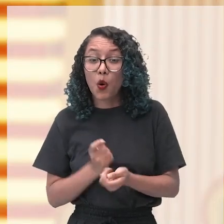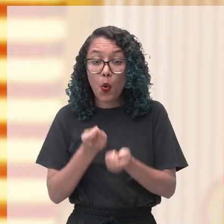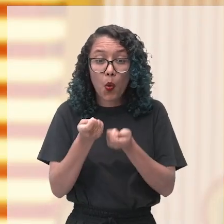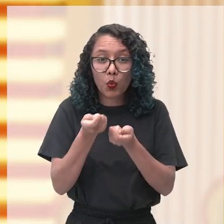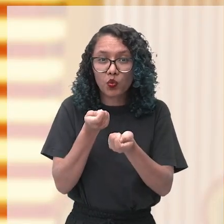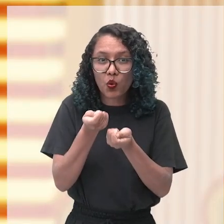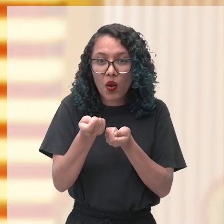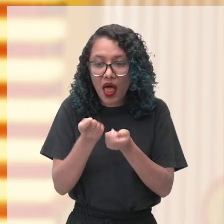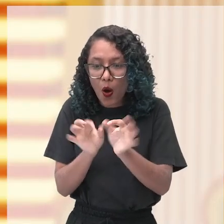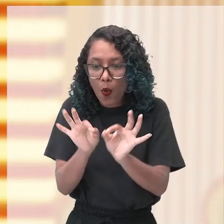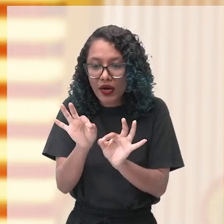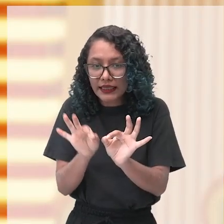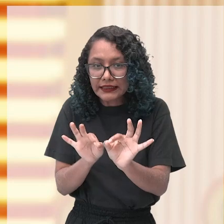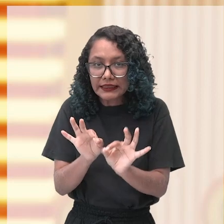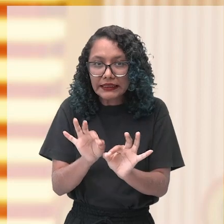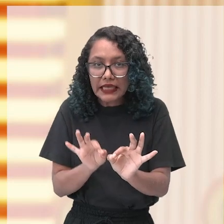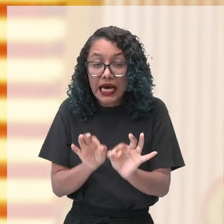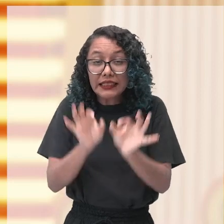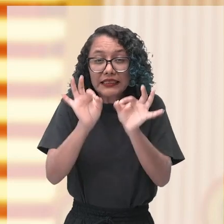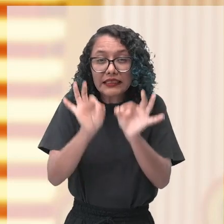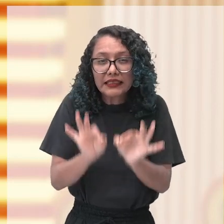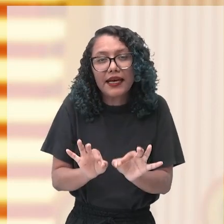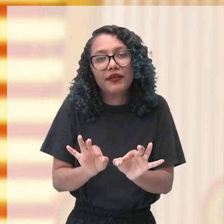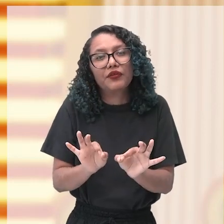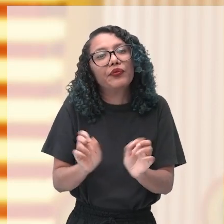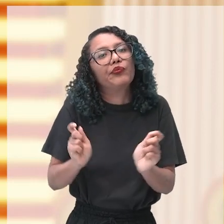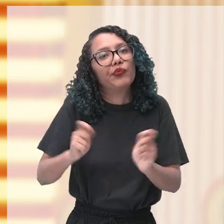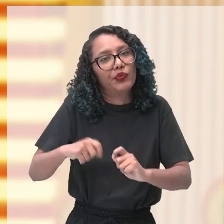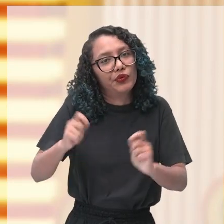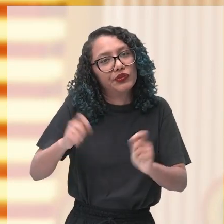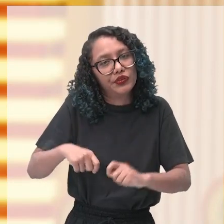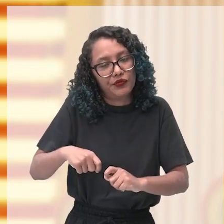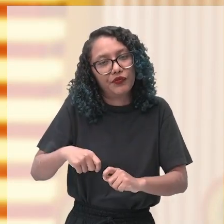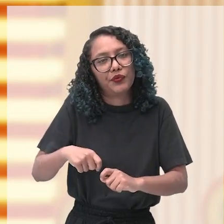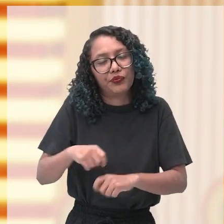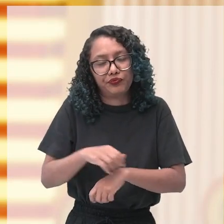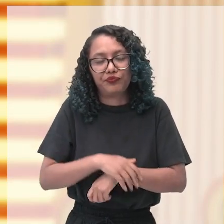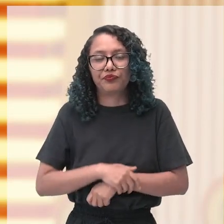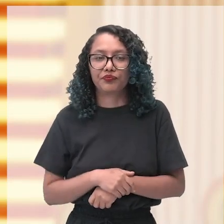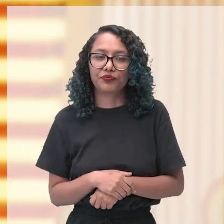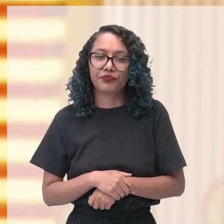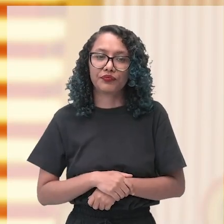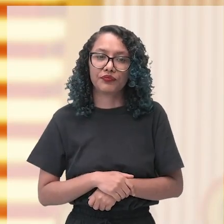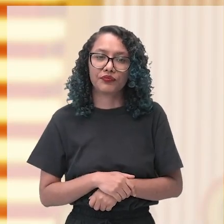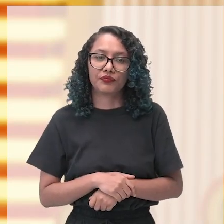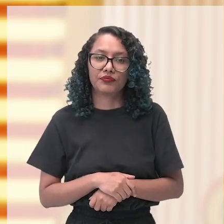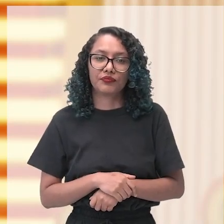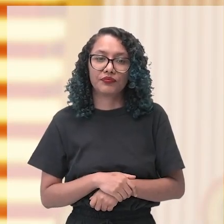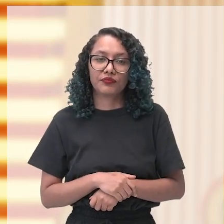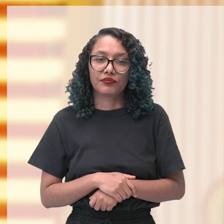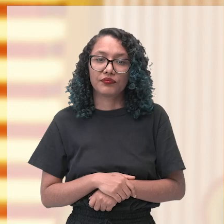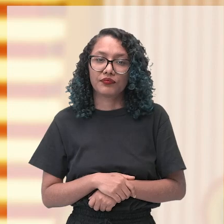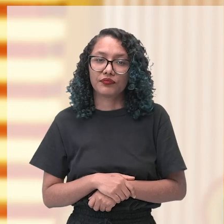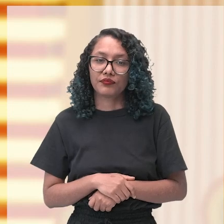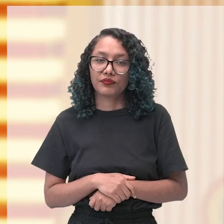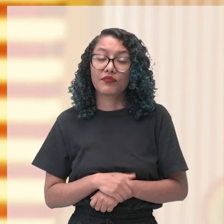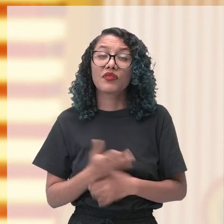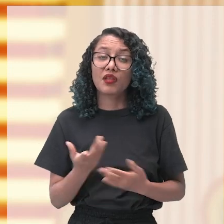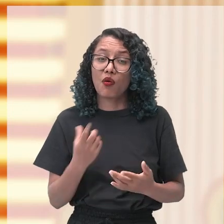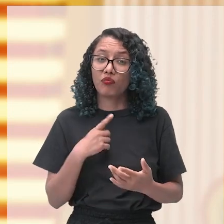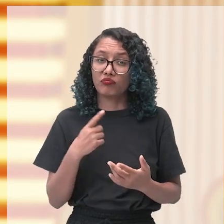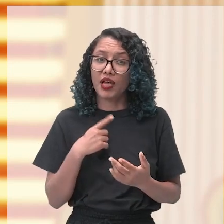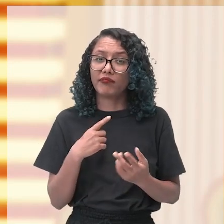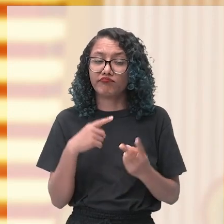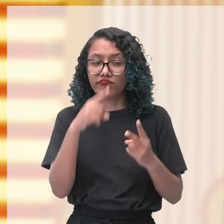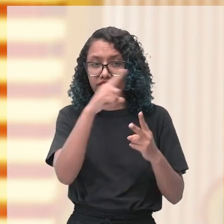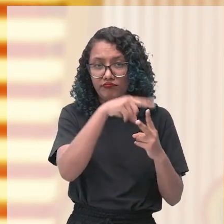administração desses recursos. Você tem, diante da divisão da categoria de resíduos, aqueles considerados